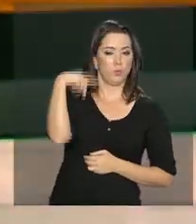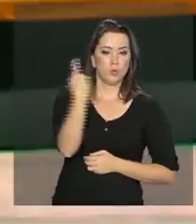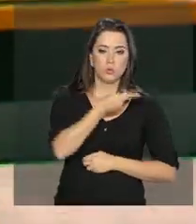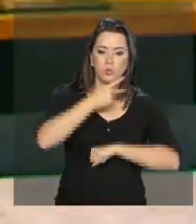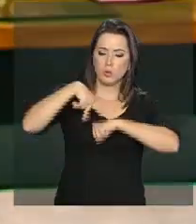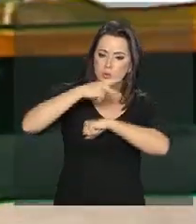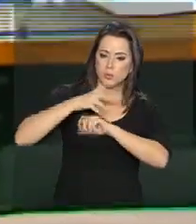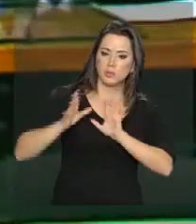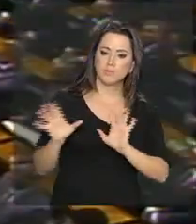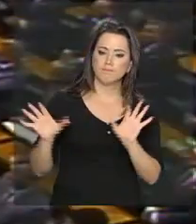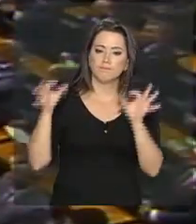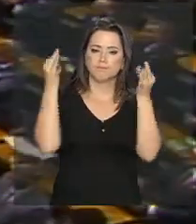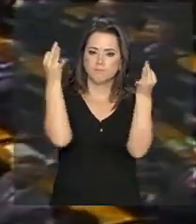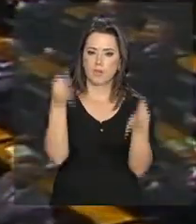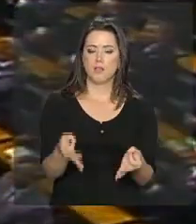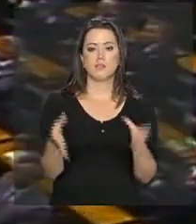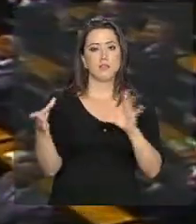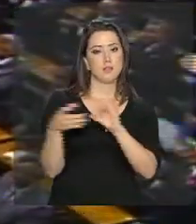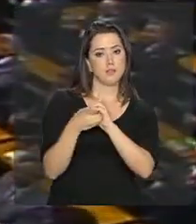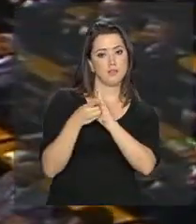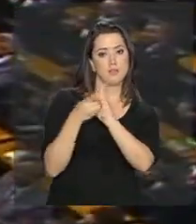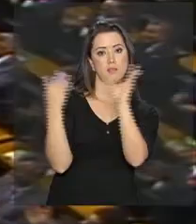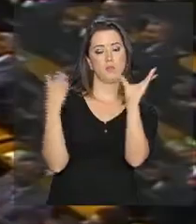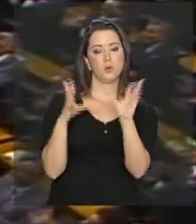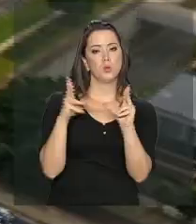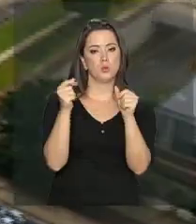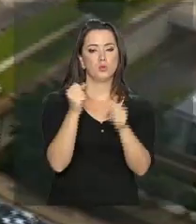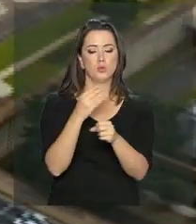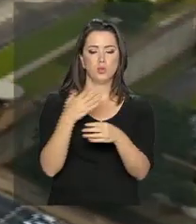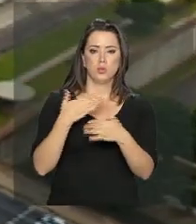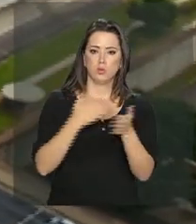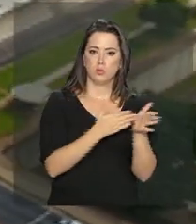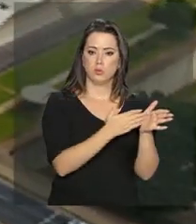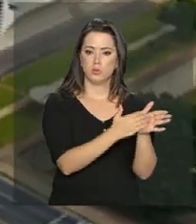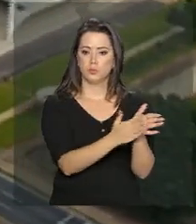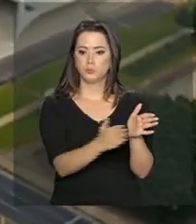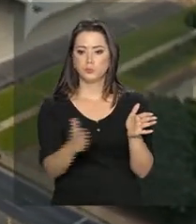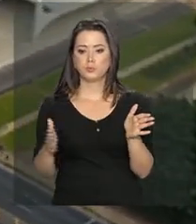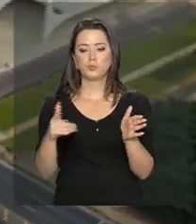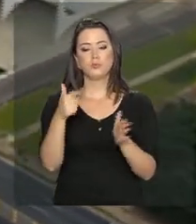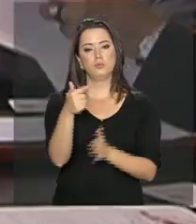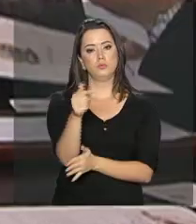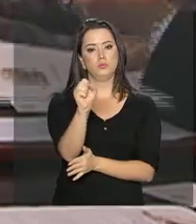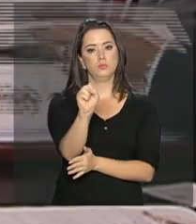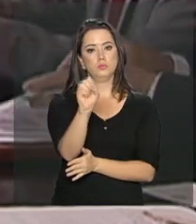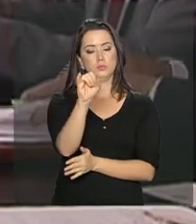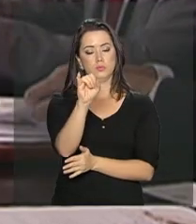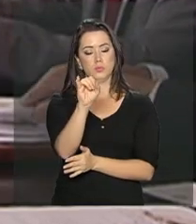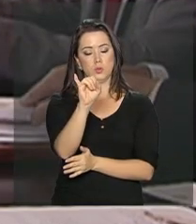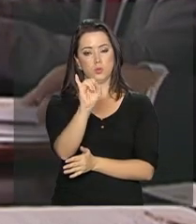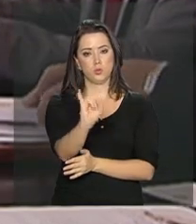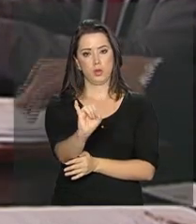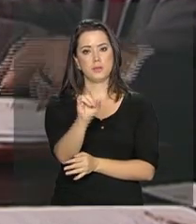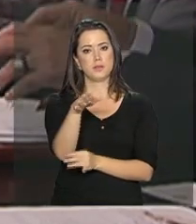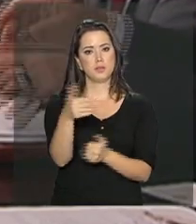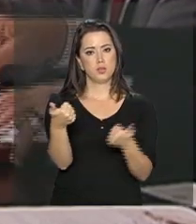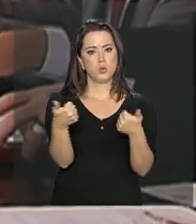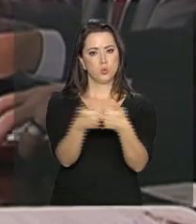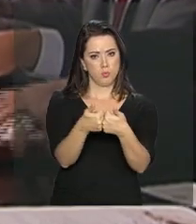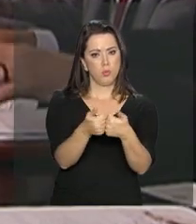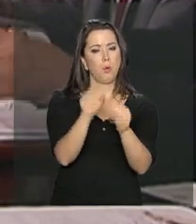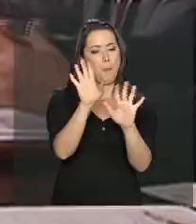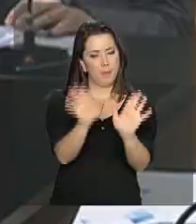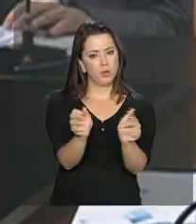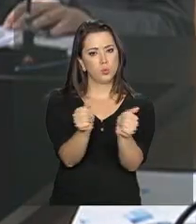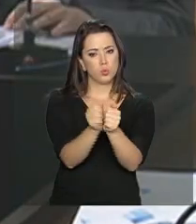consolidação da democracia em todo esse período o gsi esteve presente auxiliando o presidente da república e os ministros